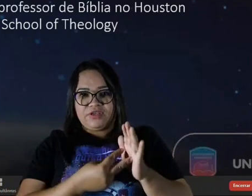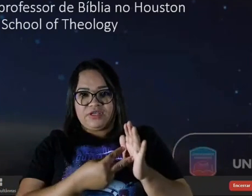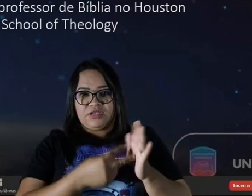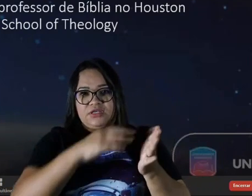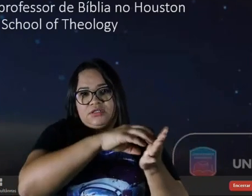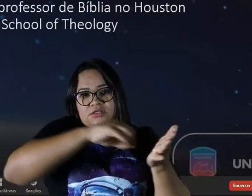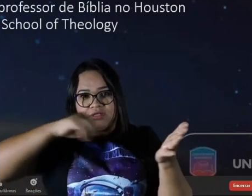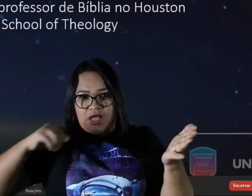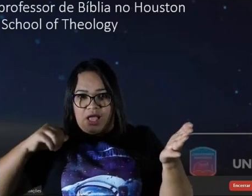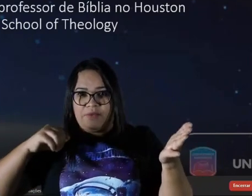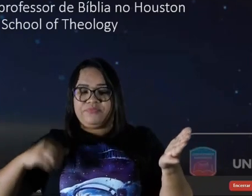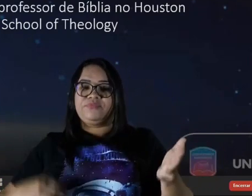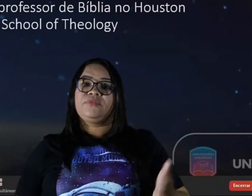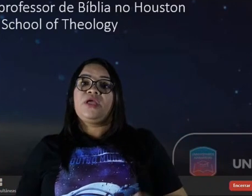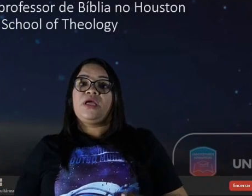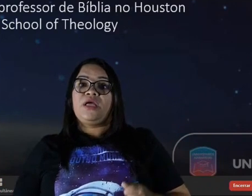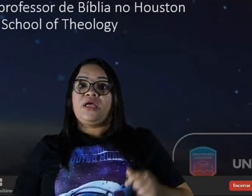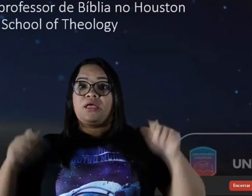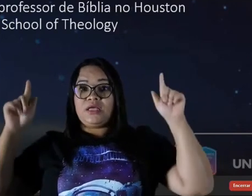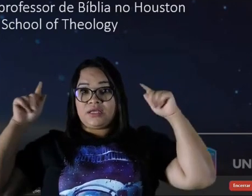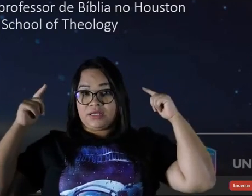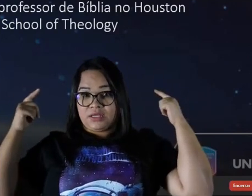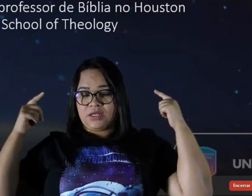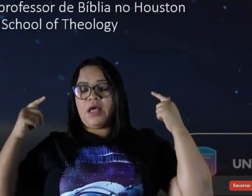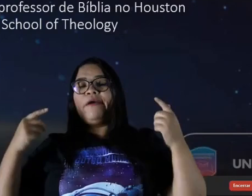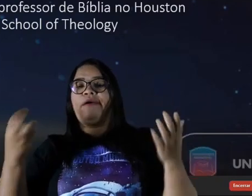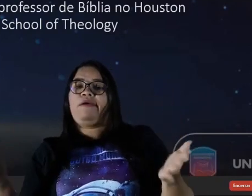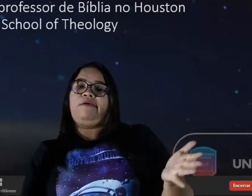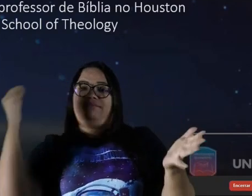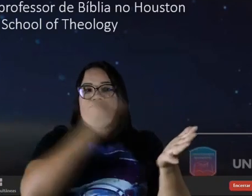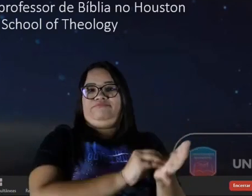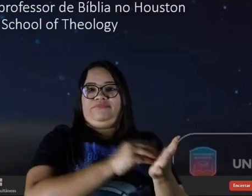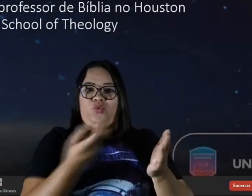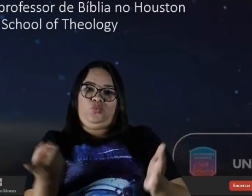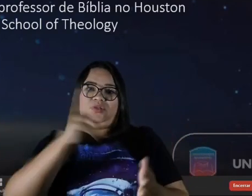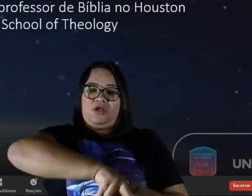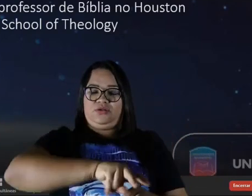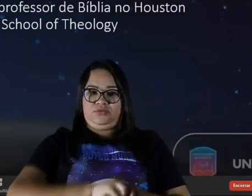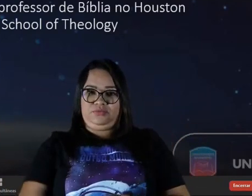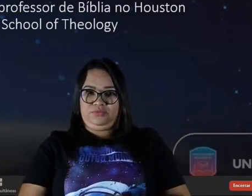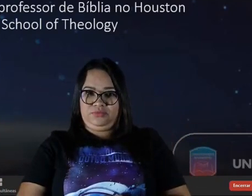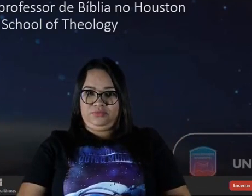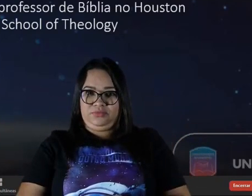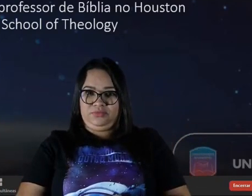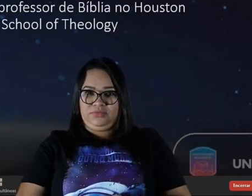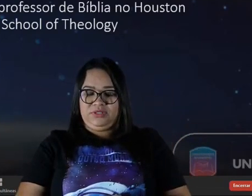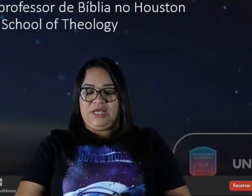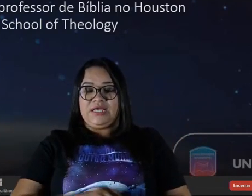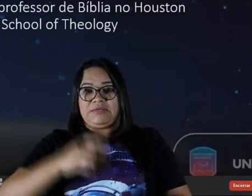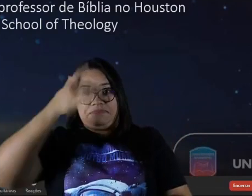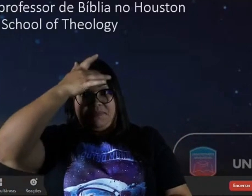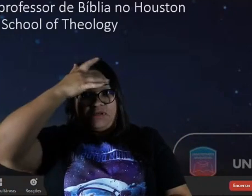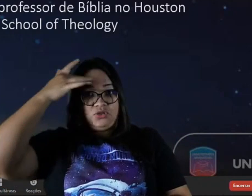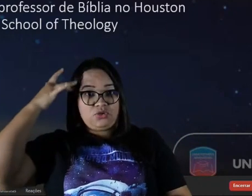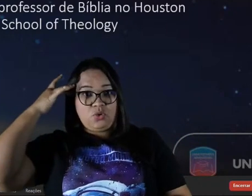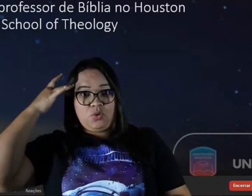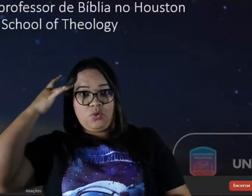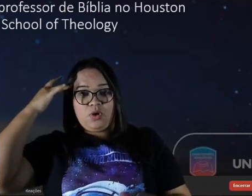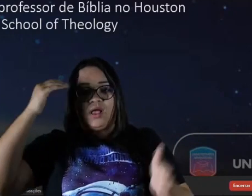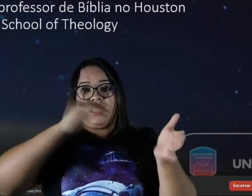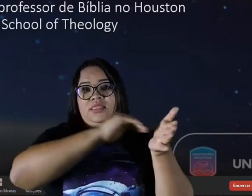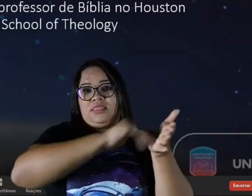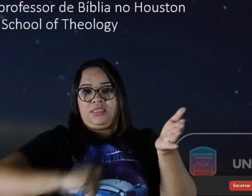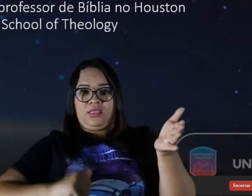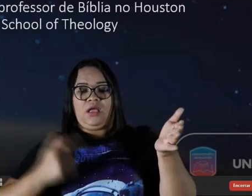significa colocado em. Então, exegese é quando a pessoa, ao invés de extrair da Bíblia o ensinamento, ele enfia